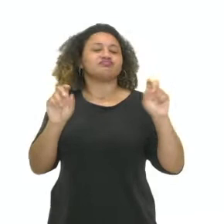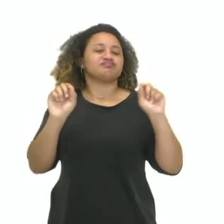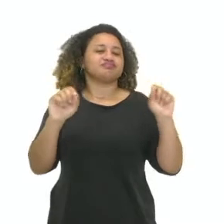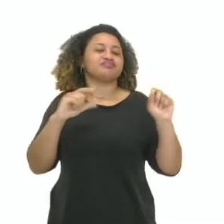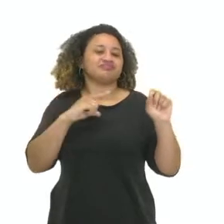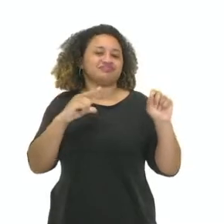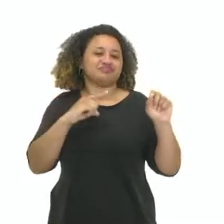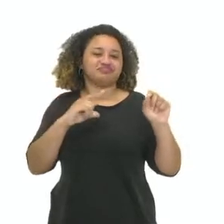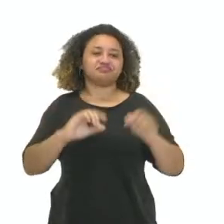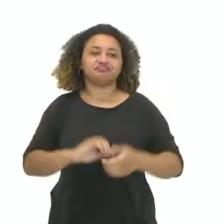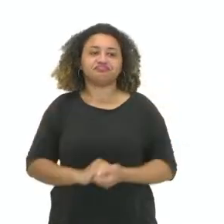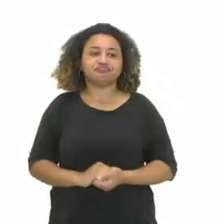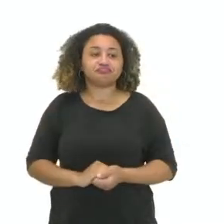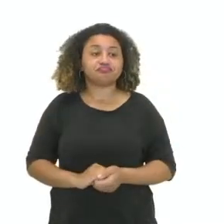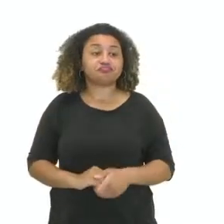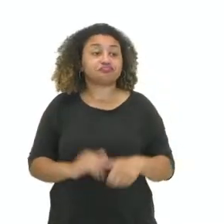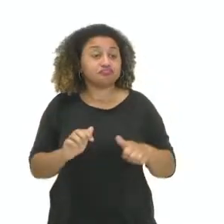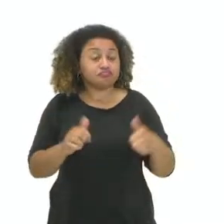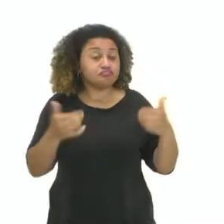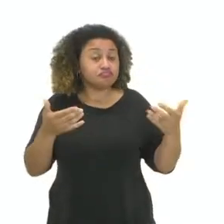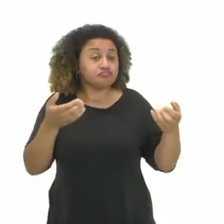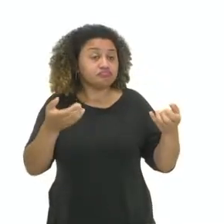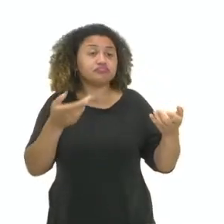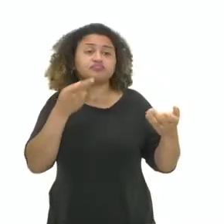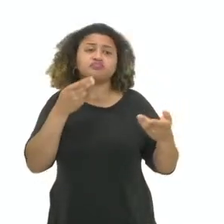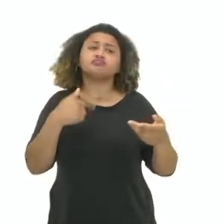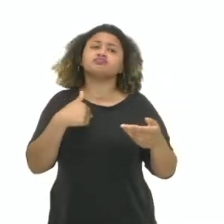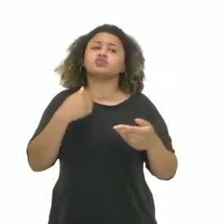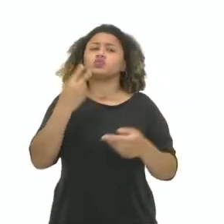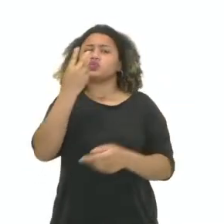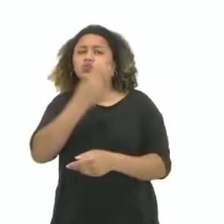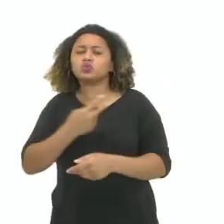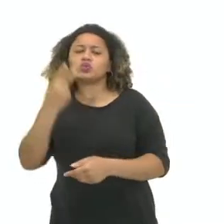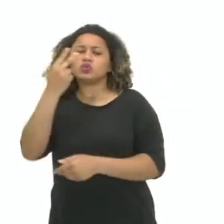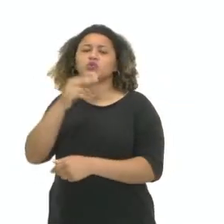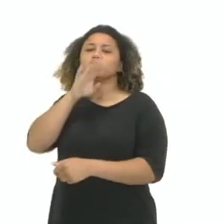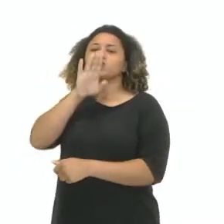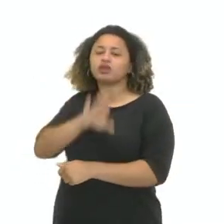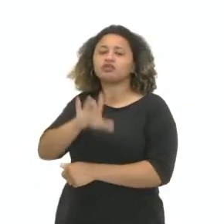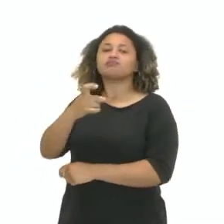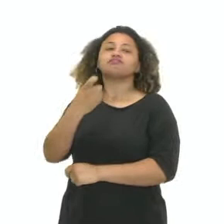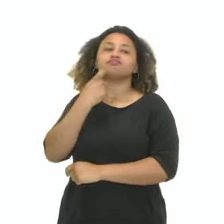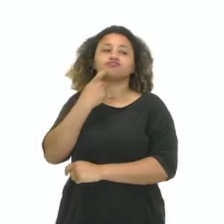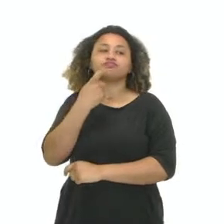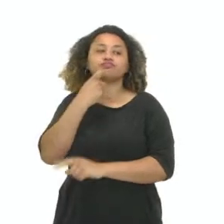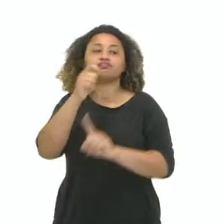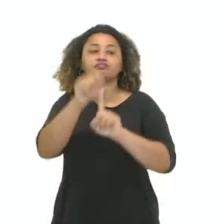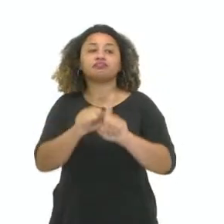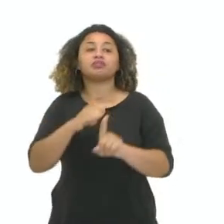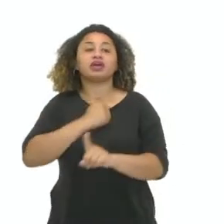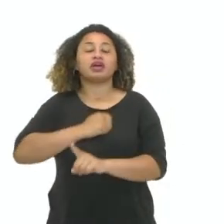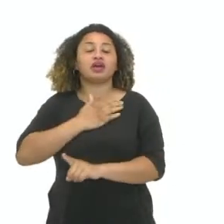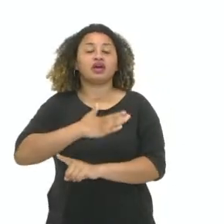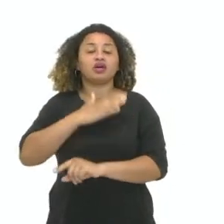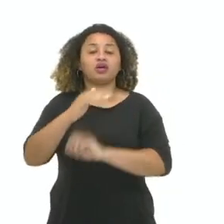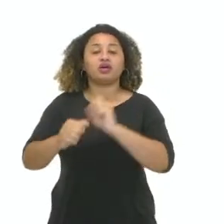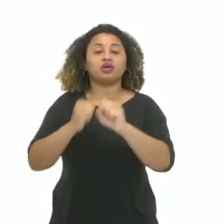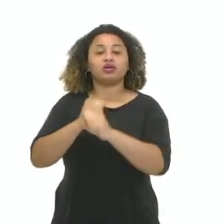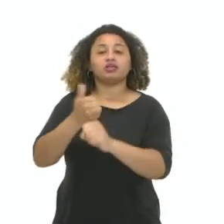do releia. Dito isso, expirei às 2 horas da tarde de uma sexta-feira do mês de agosto